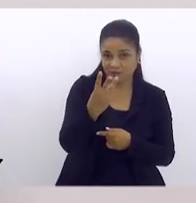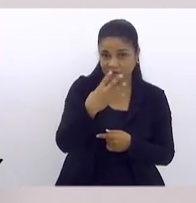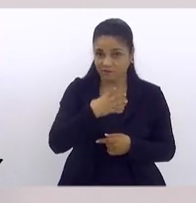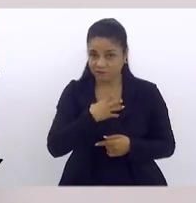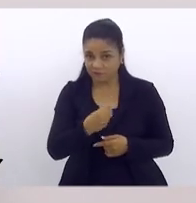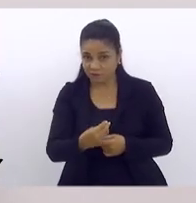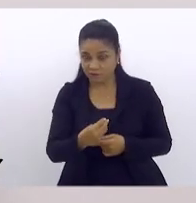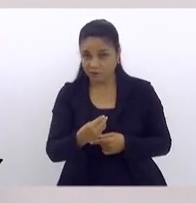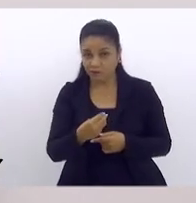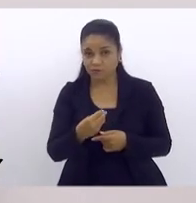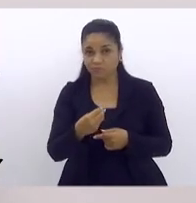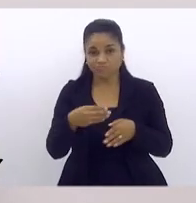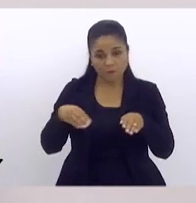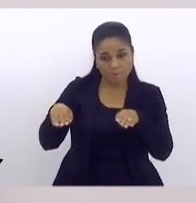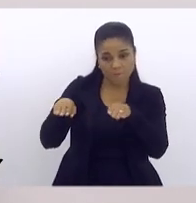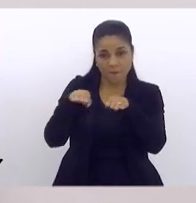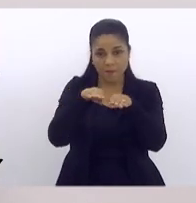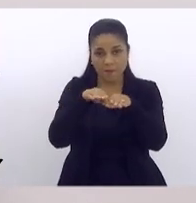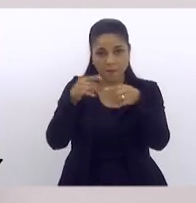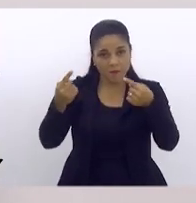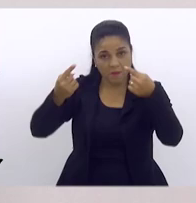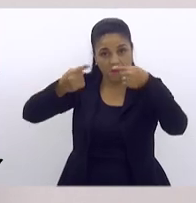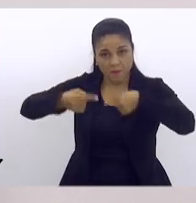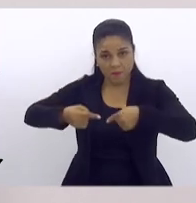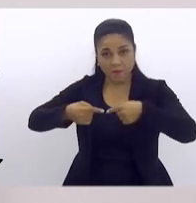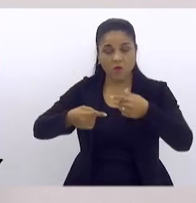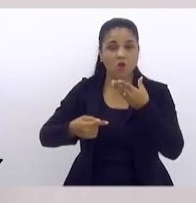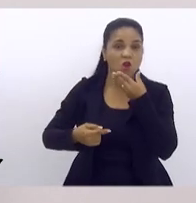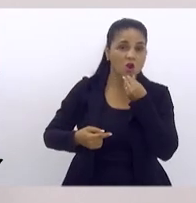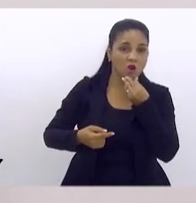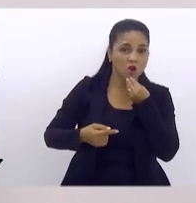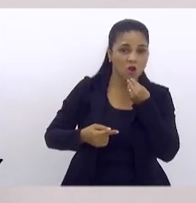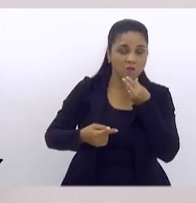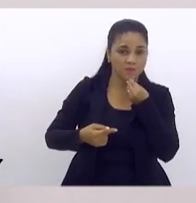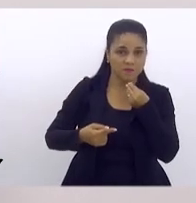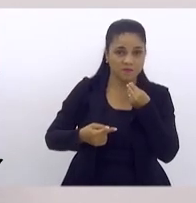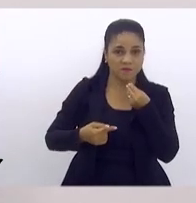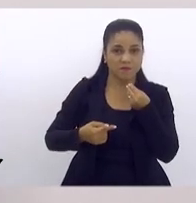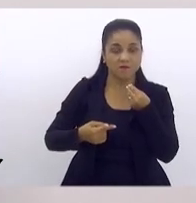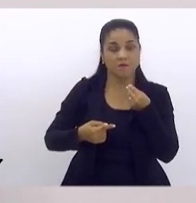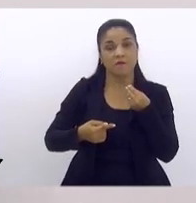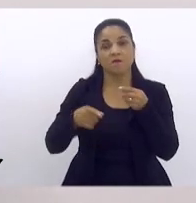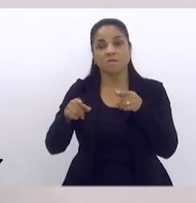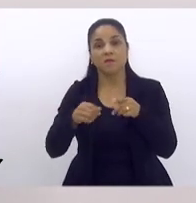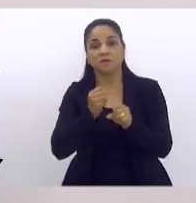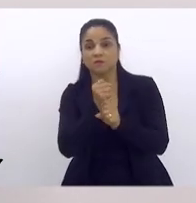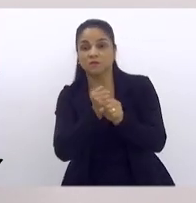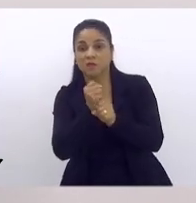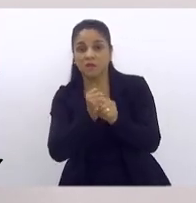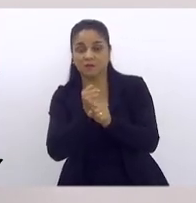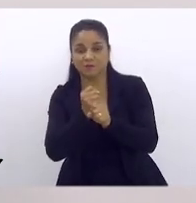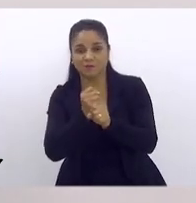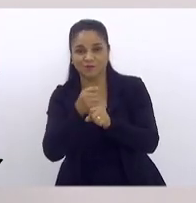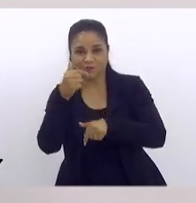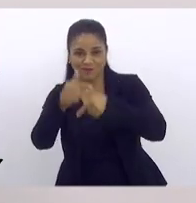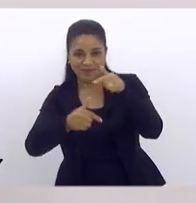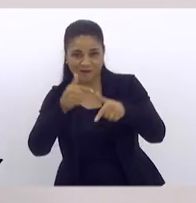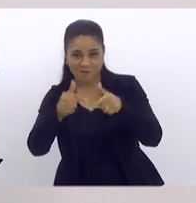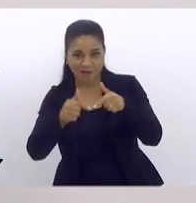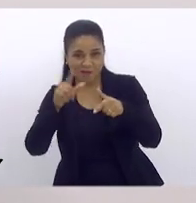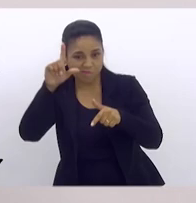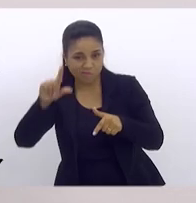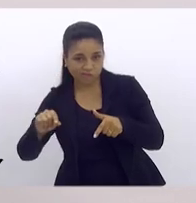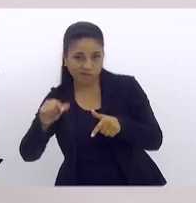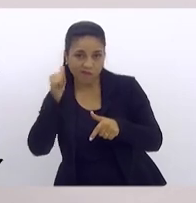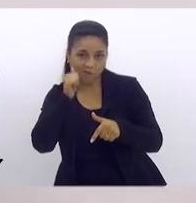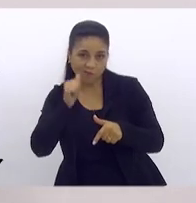tempo trabalho que um homem ela teve mais a disposição do mercado menos disposição no mercado que ele é como a senhora colocou